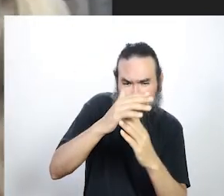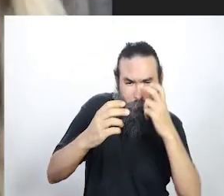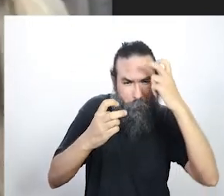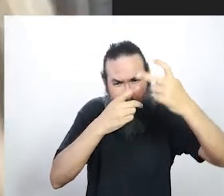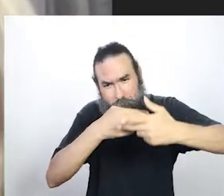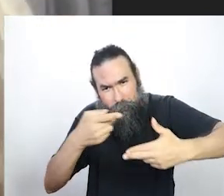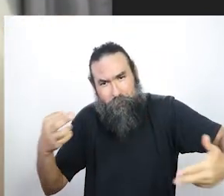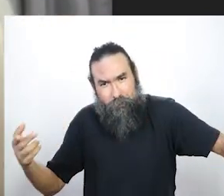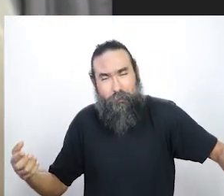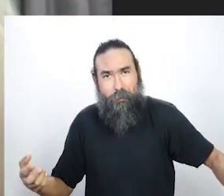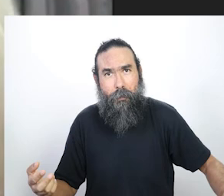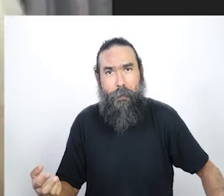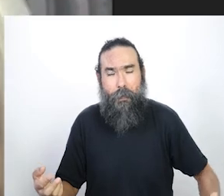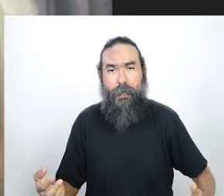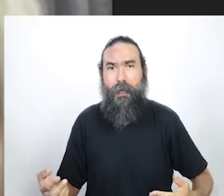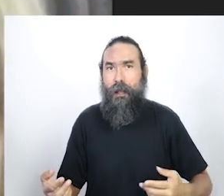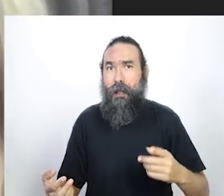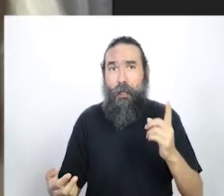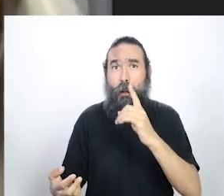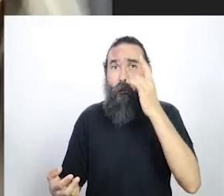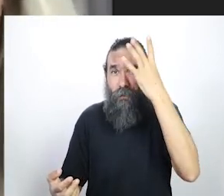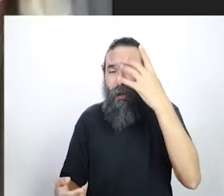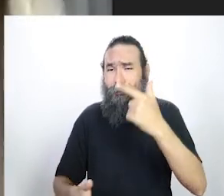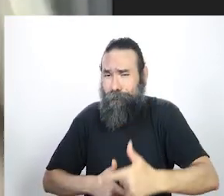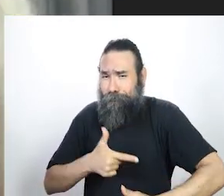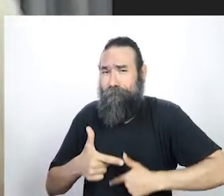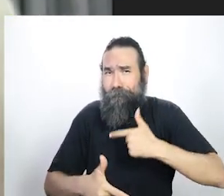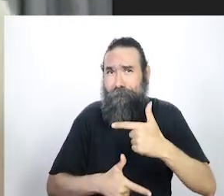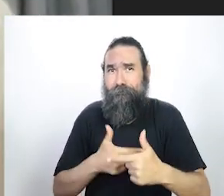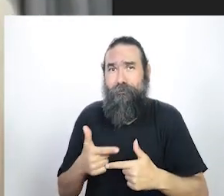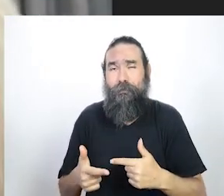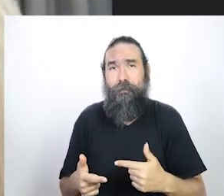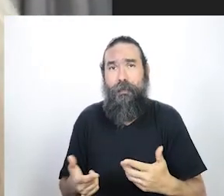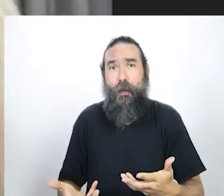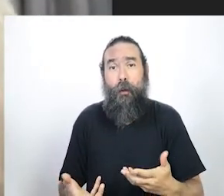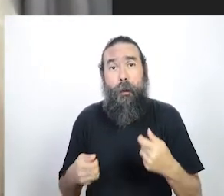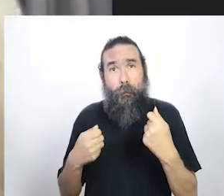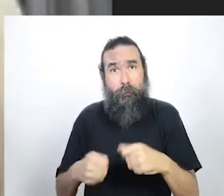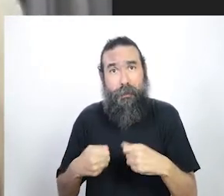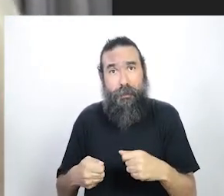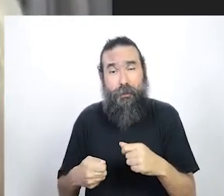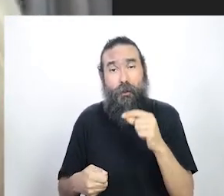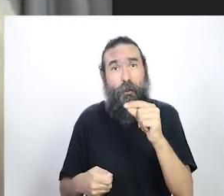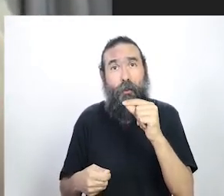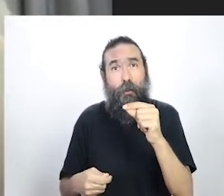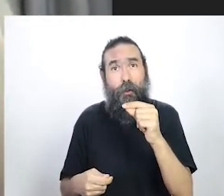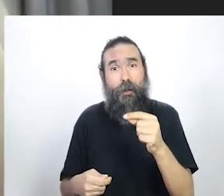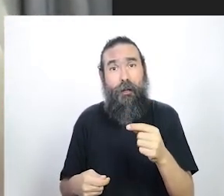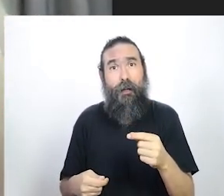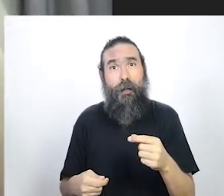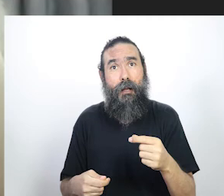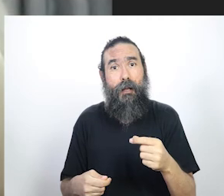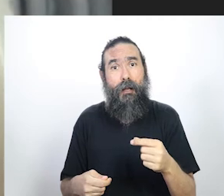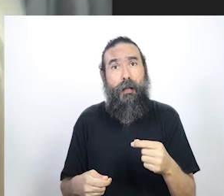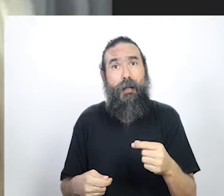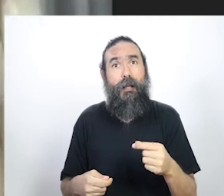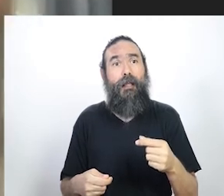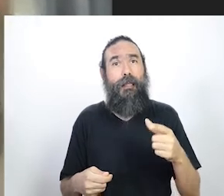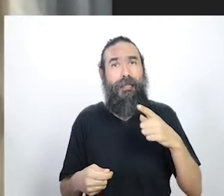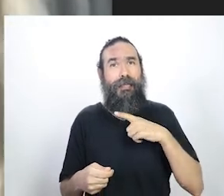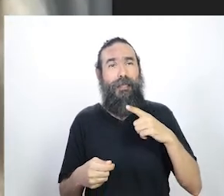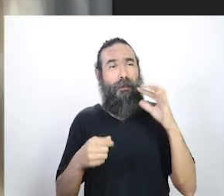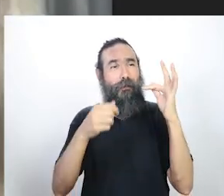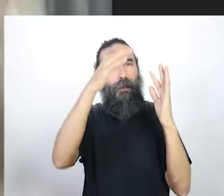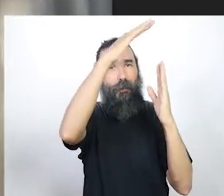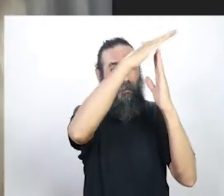né? É um conhecimento bem que tem muitos crivos, né? E por isso que, às vezes, em determinadas áreas, sobretudo as